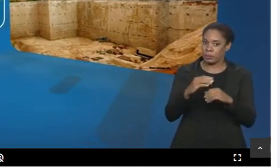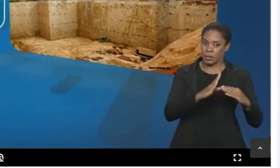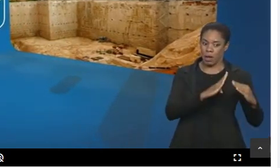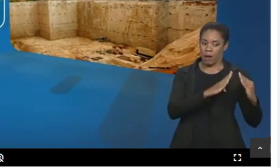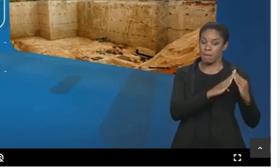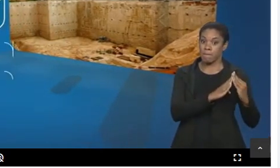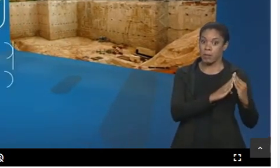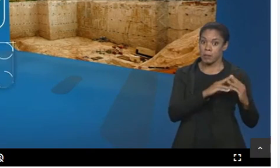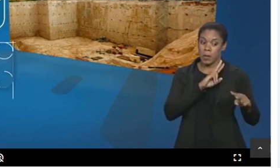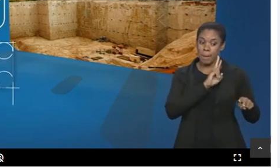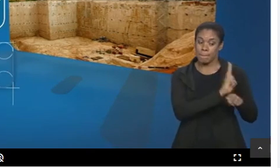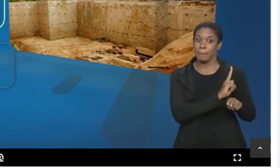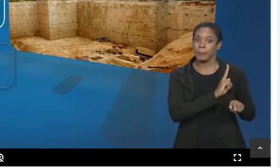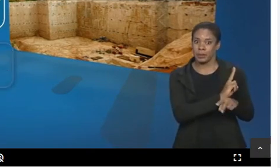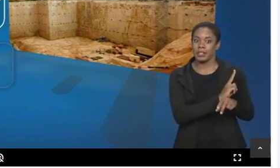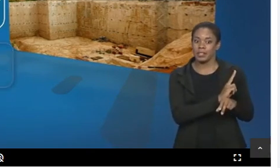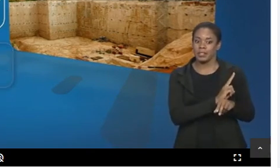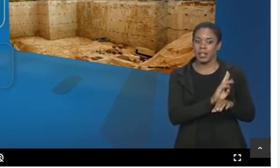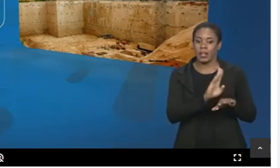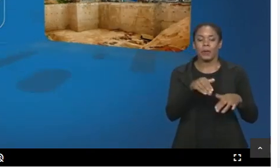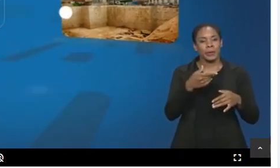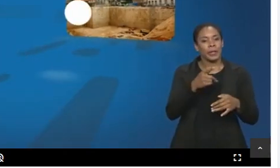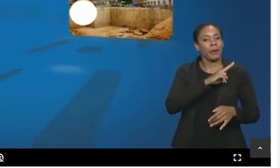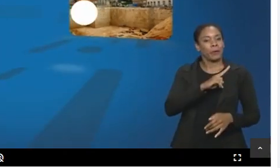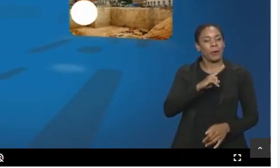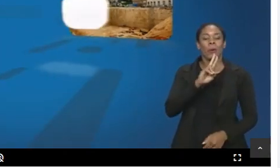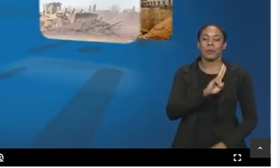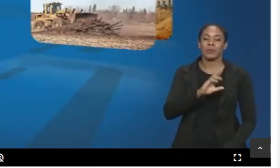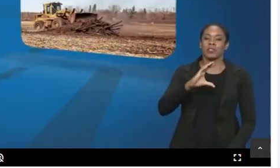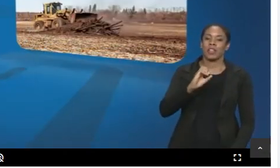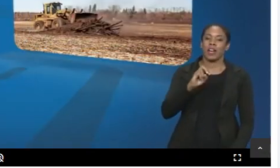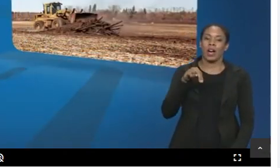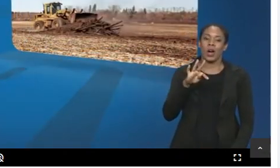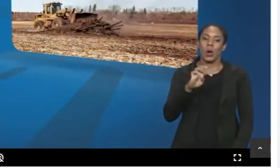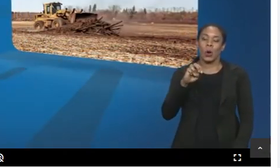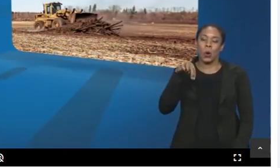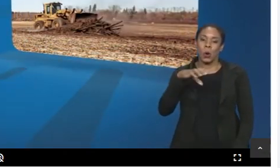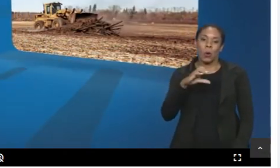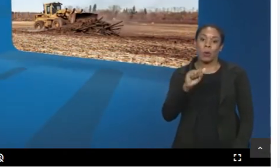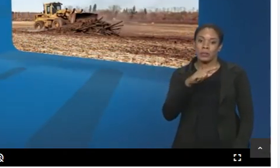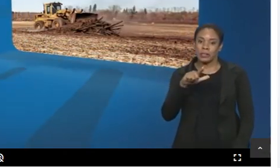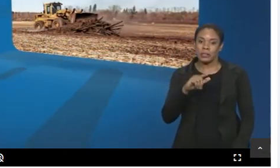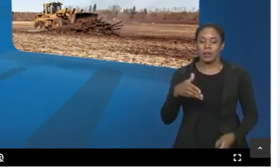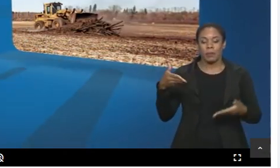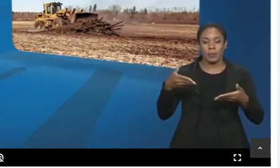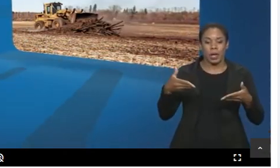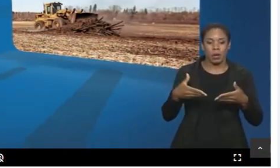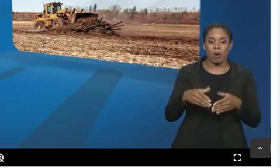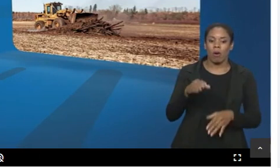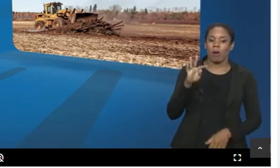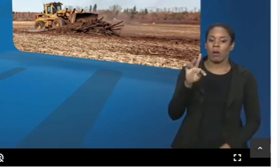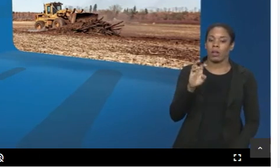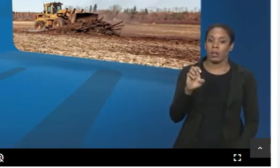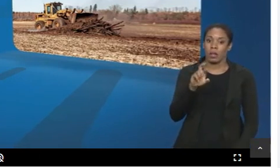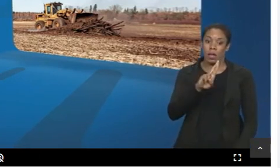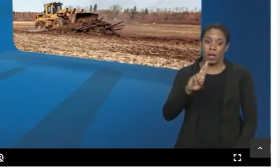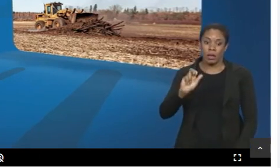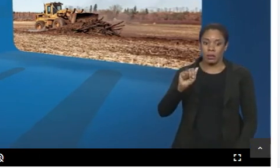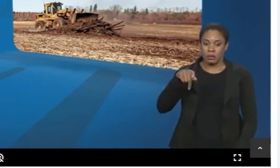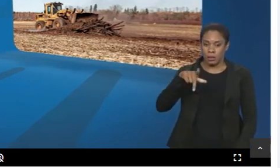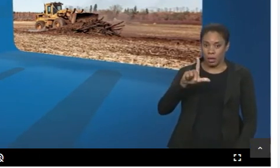encostas. Essa é a função da contenção. Já a terraplenagem busca adequar o lote ao que o projetista